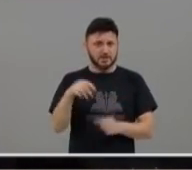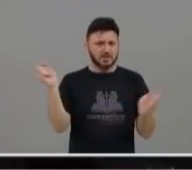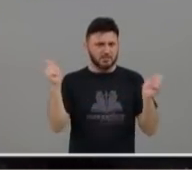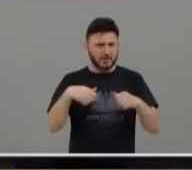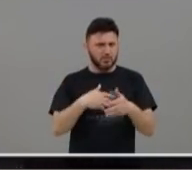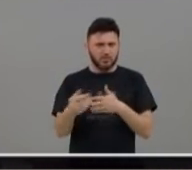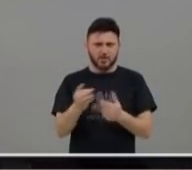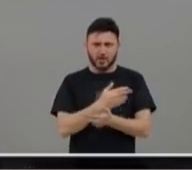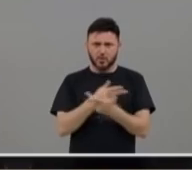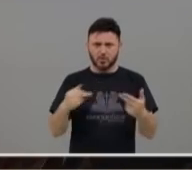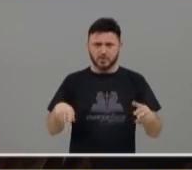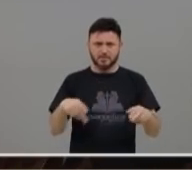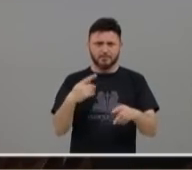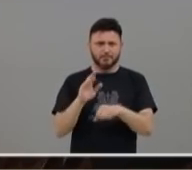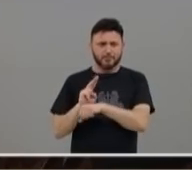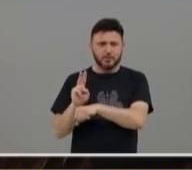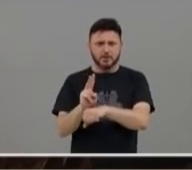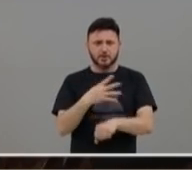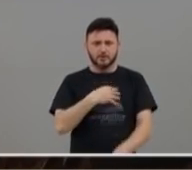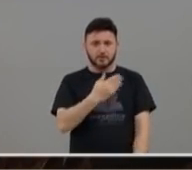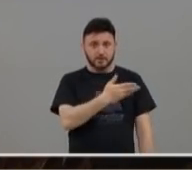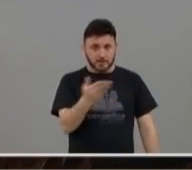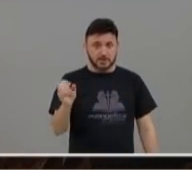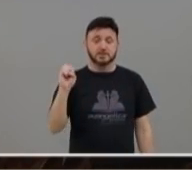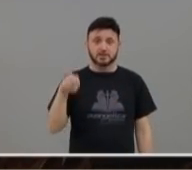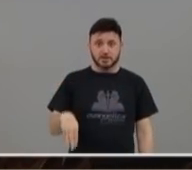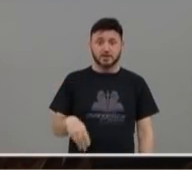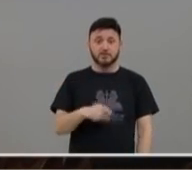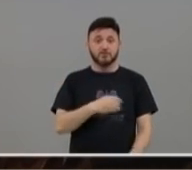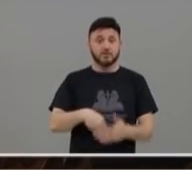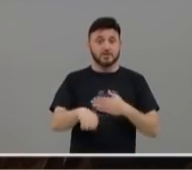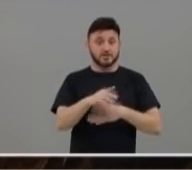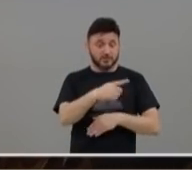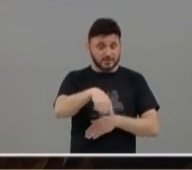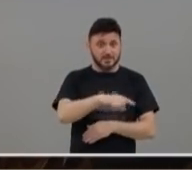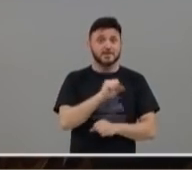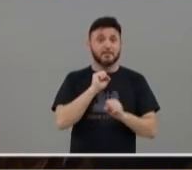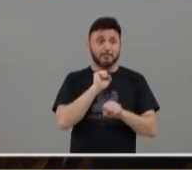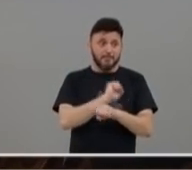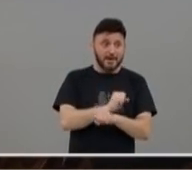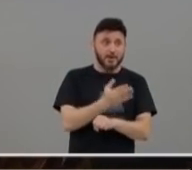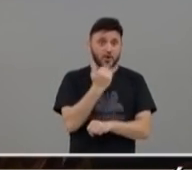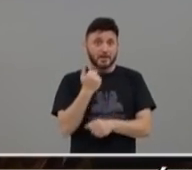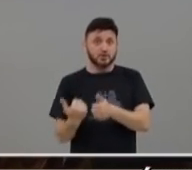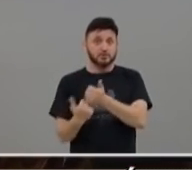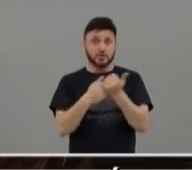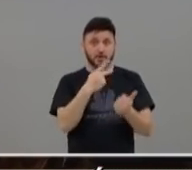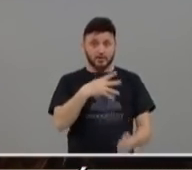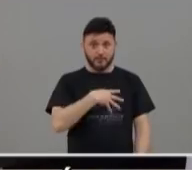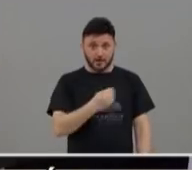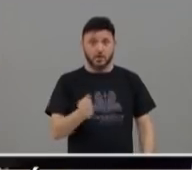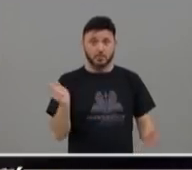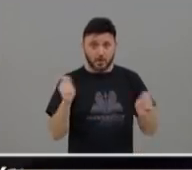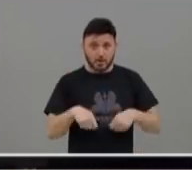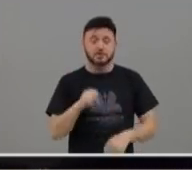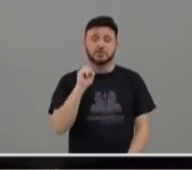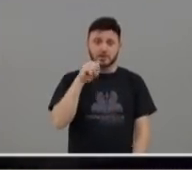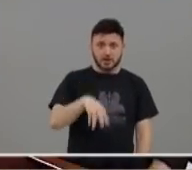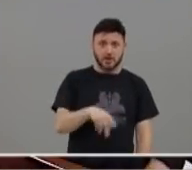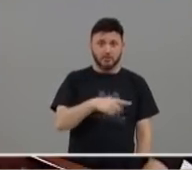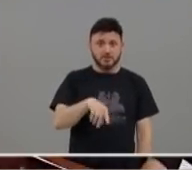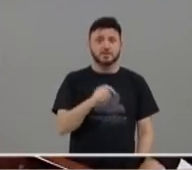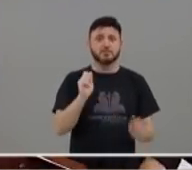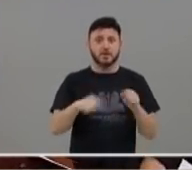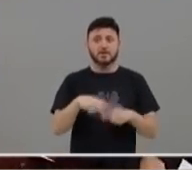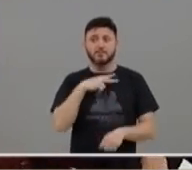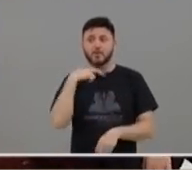coisa pelos filhos de vocês? Sim. Vocês seriam capazes de deixar de comer para dar comida para o filho de vocês? Sim. Vocês seriam capazes de morrer